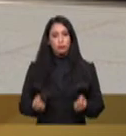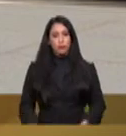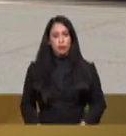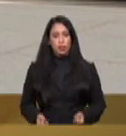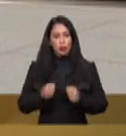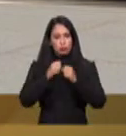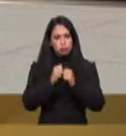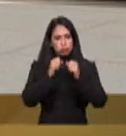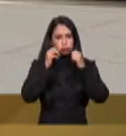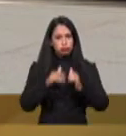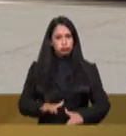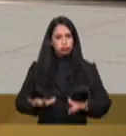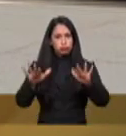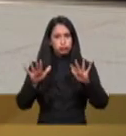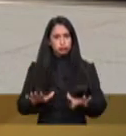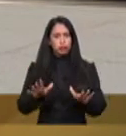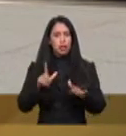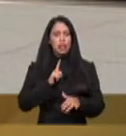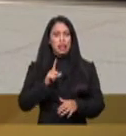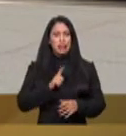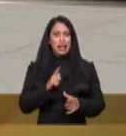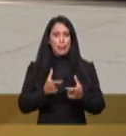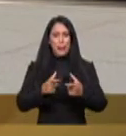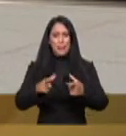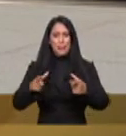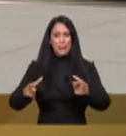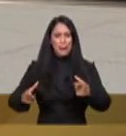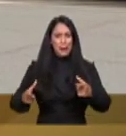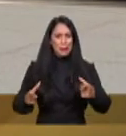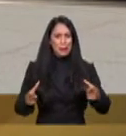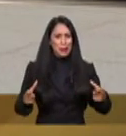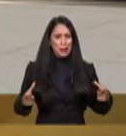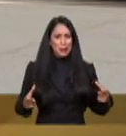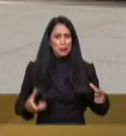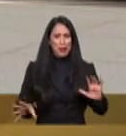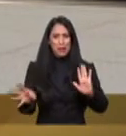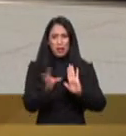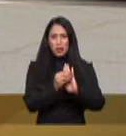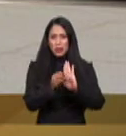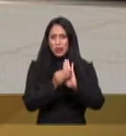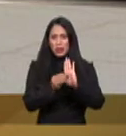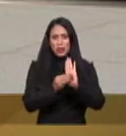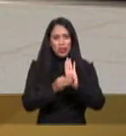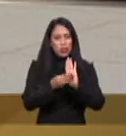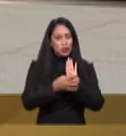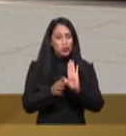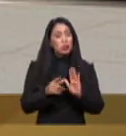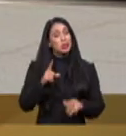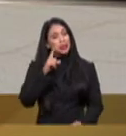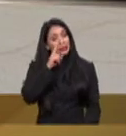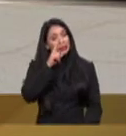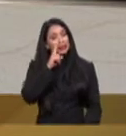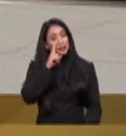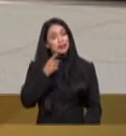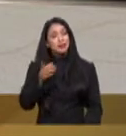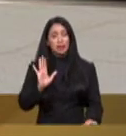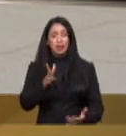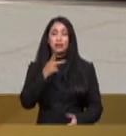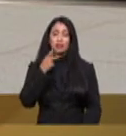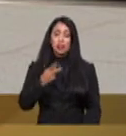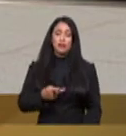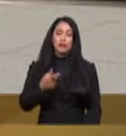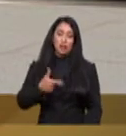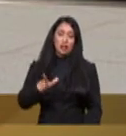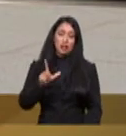impulsionamento de um mecanismo ou um negócio por meio do qual se amplifica o alcance de determinado conteúdo com todos os riscos associados já mencionados